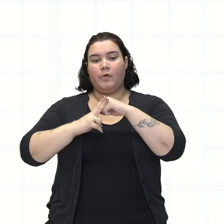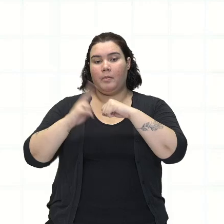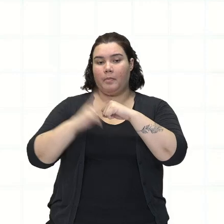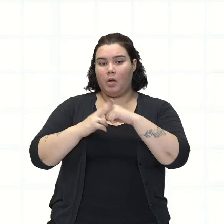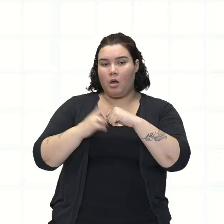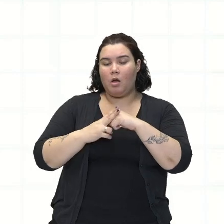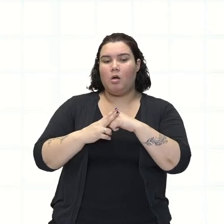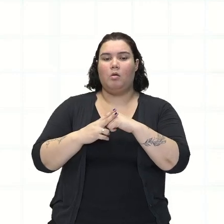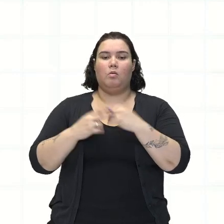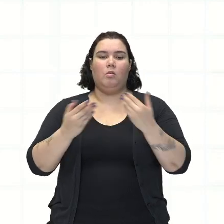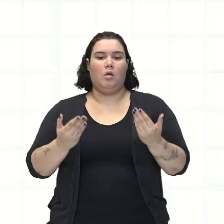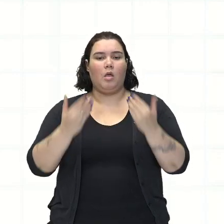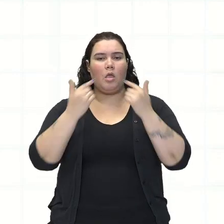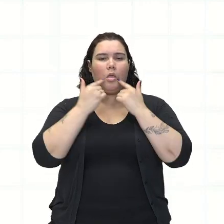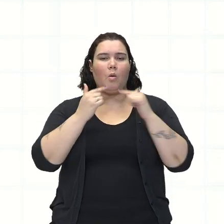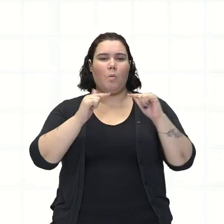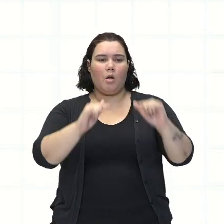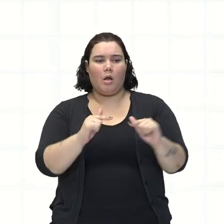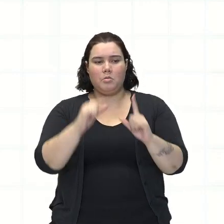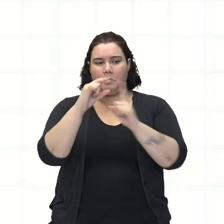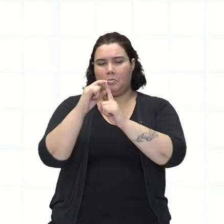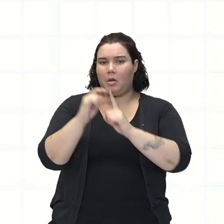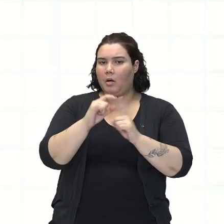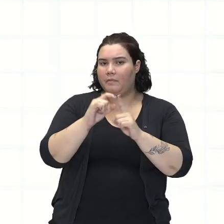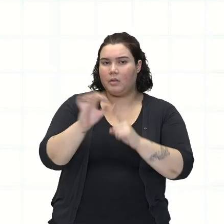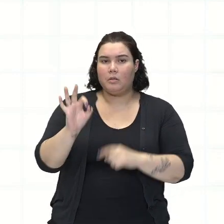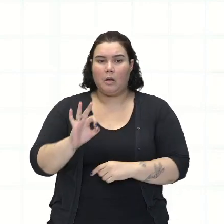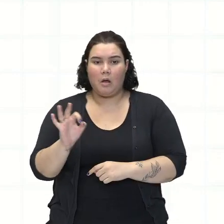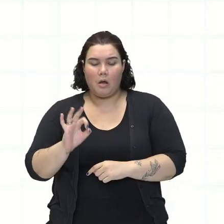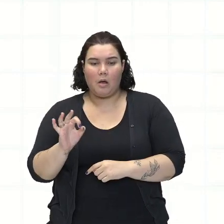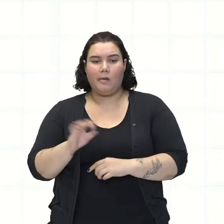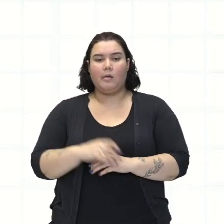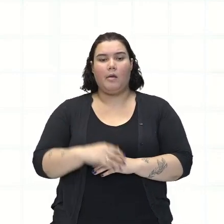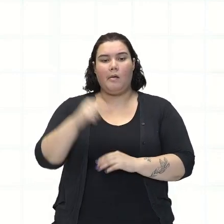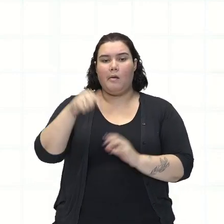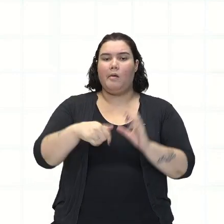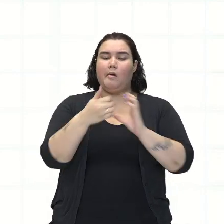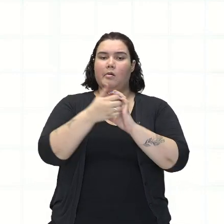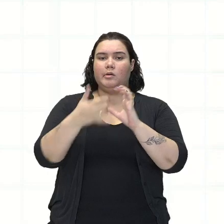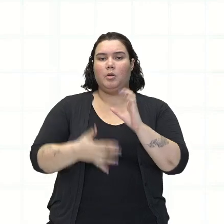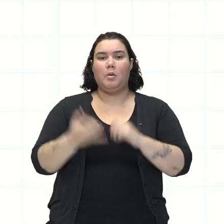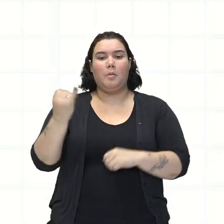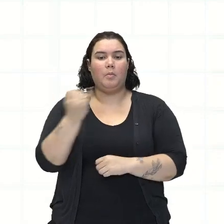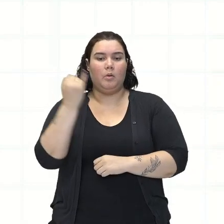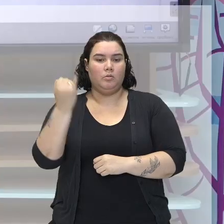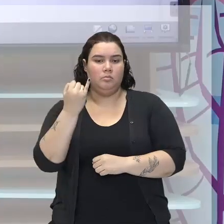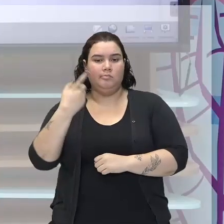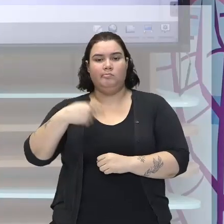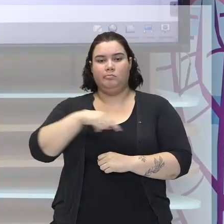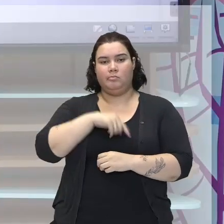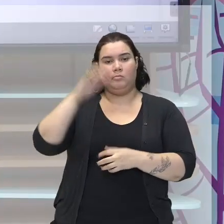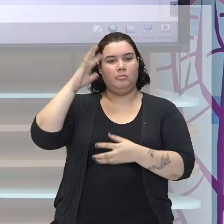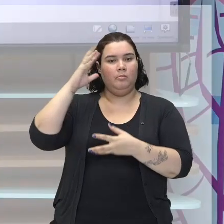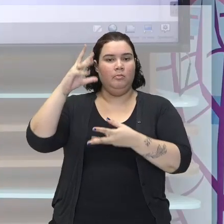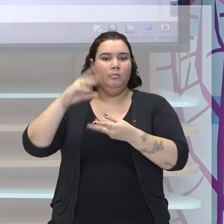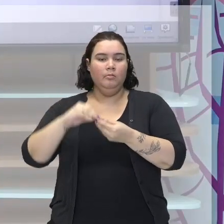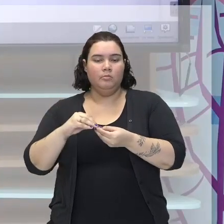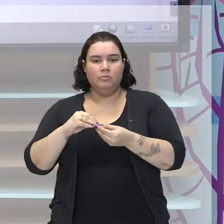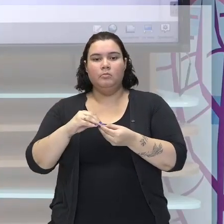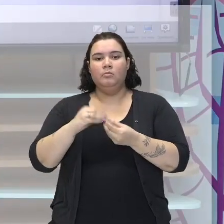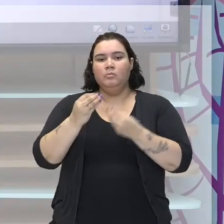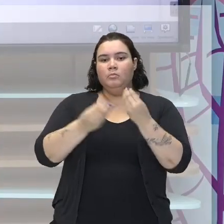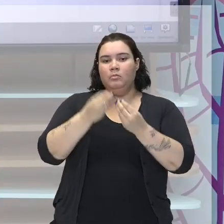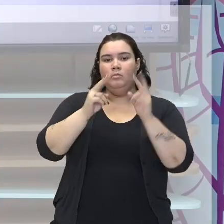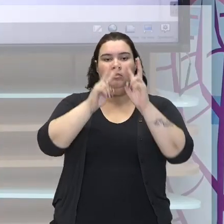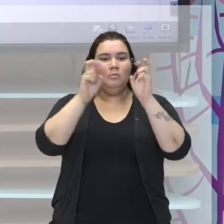falamos de linguagem não verbal. Esses elementos são bastante importantes para a gente compreender um pouquinho